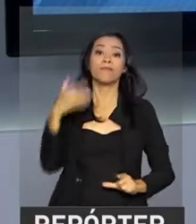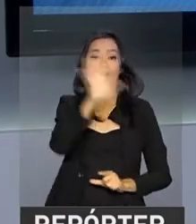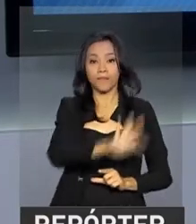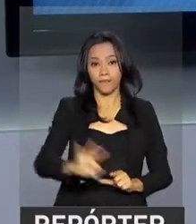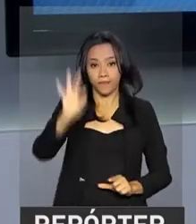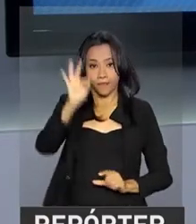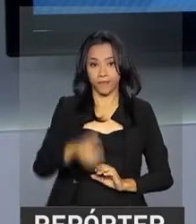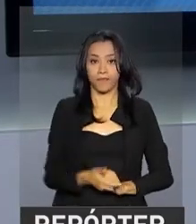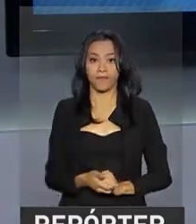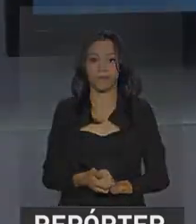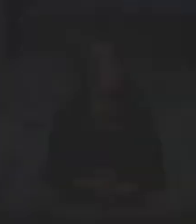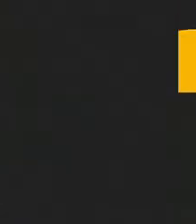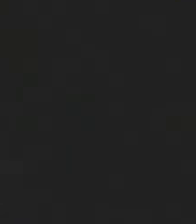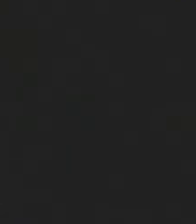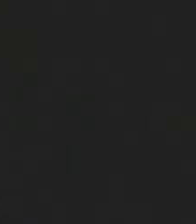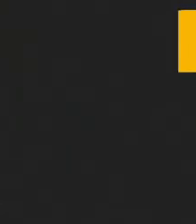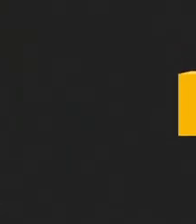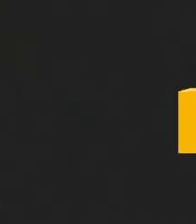federal